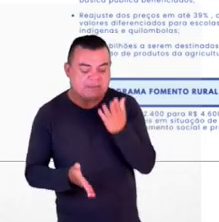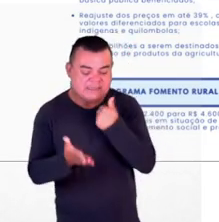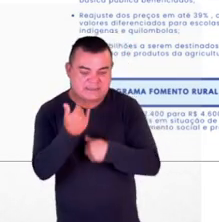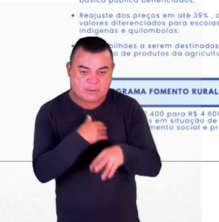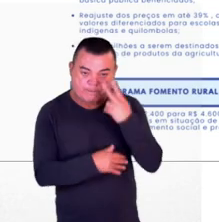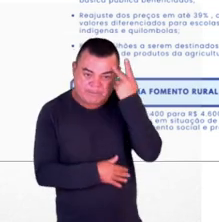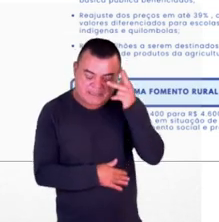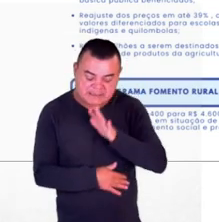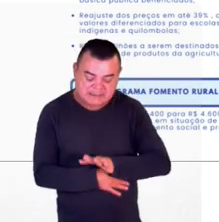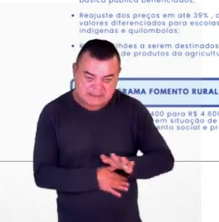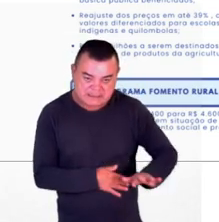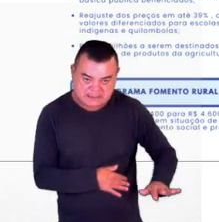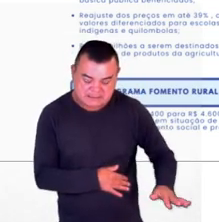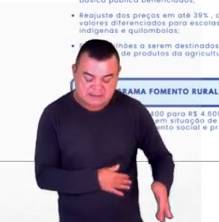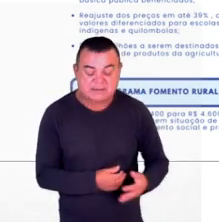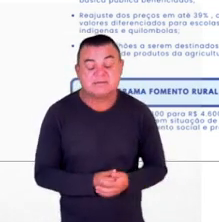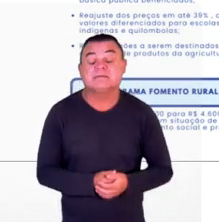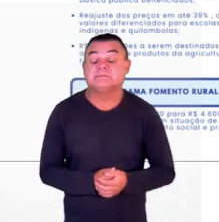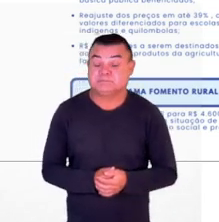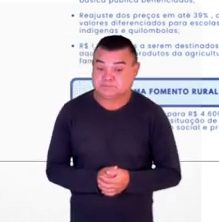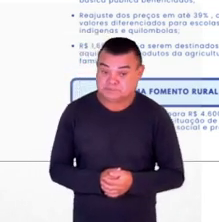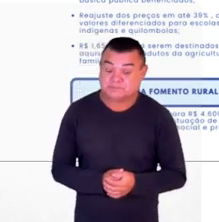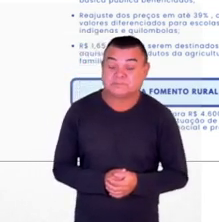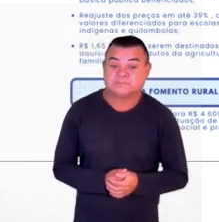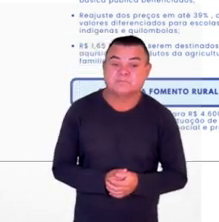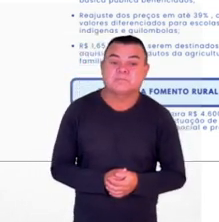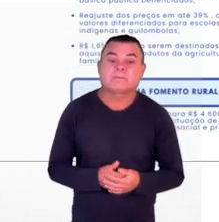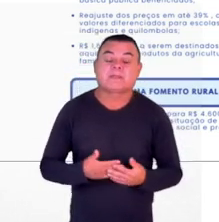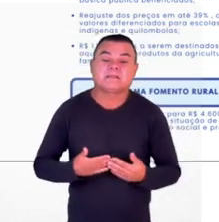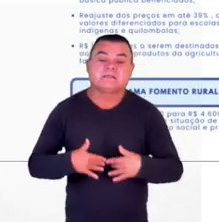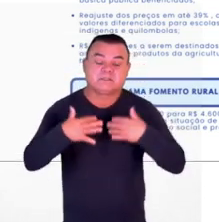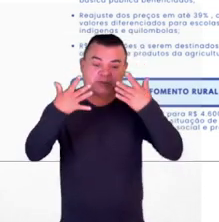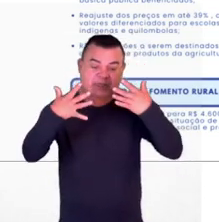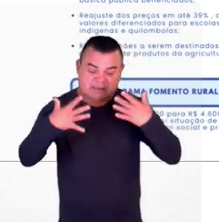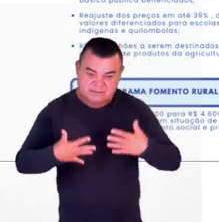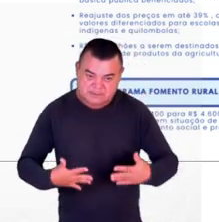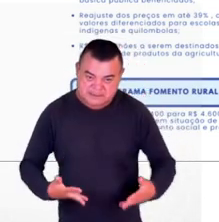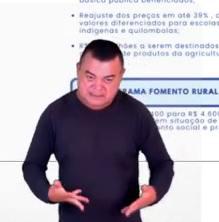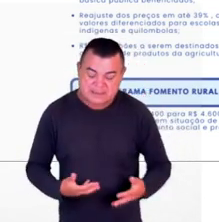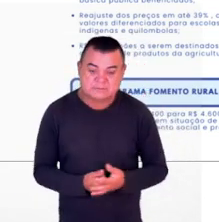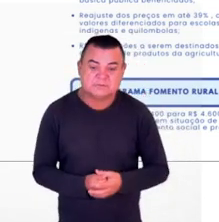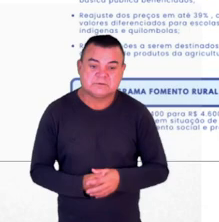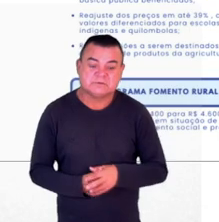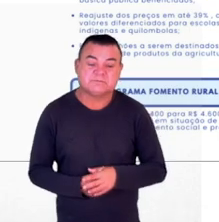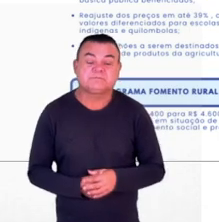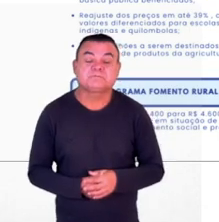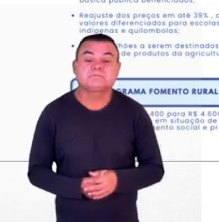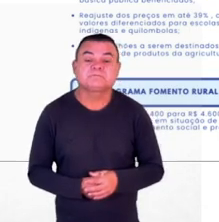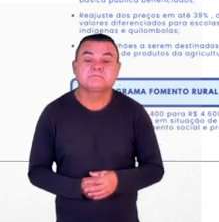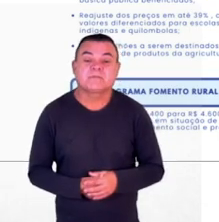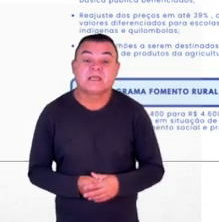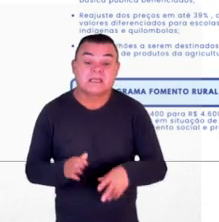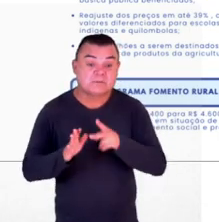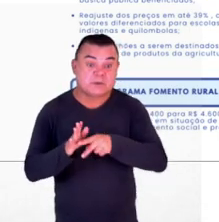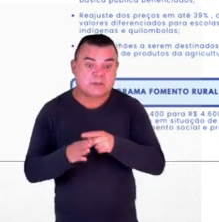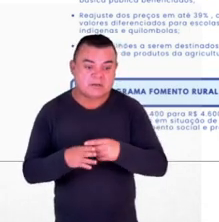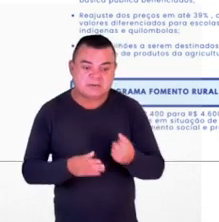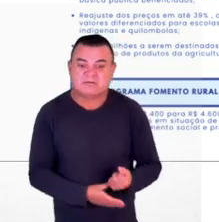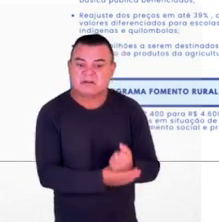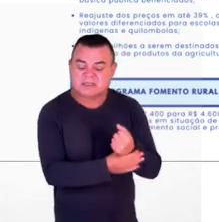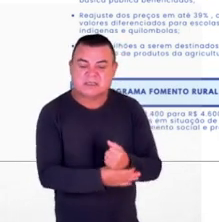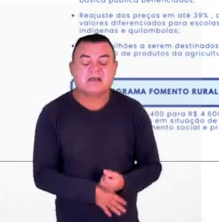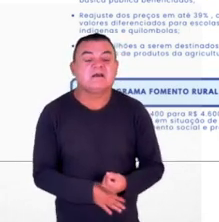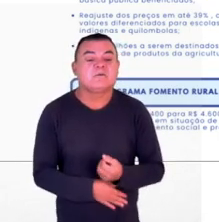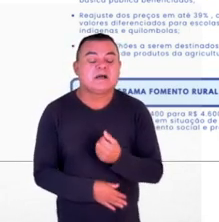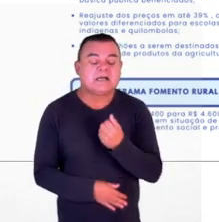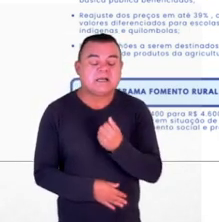então outro Público aqui também já citado eh e reiterado nas falas aqui deste programa que garante alimentação saudável